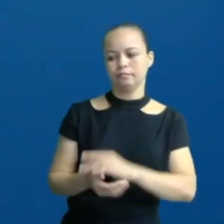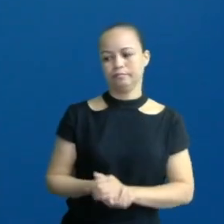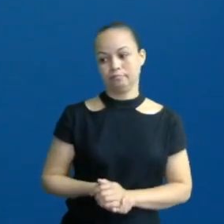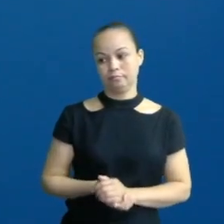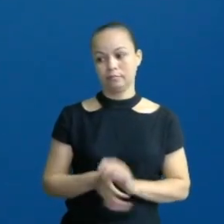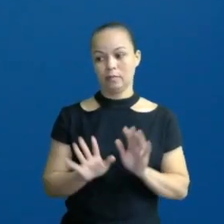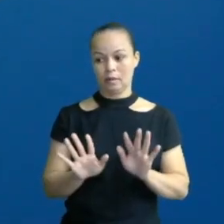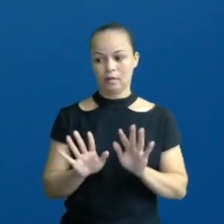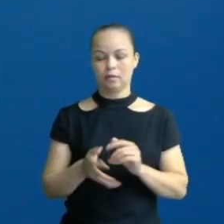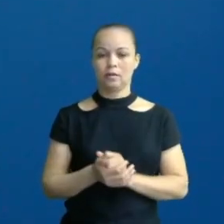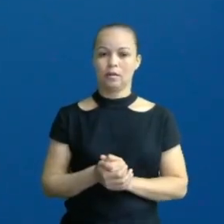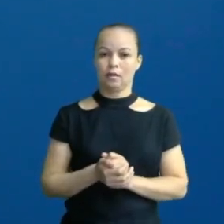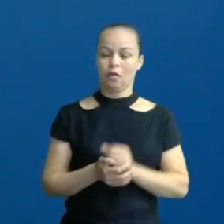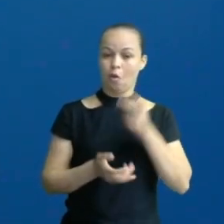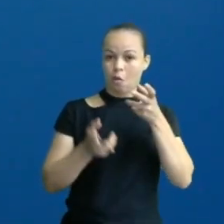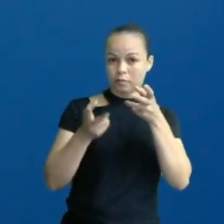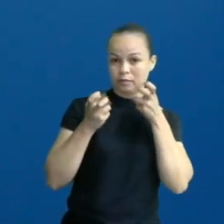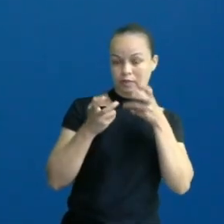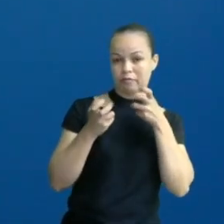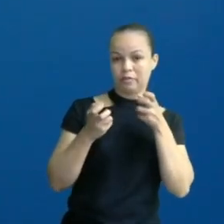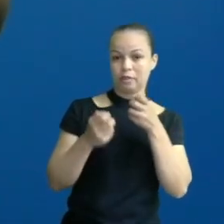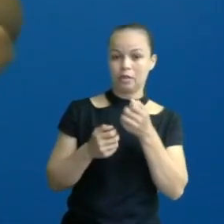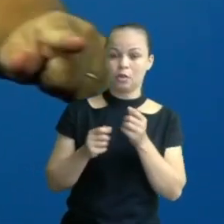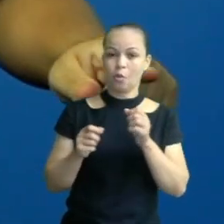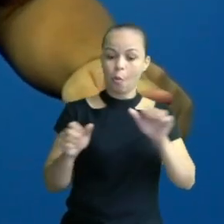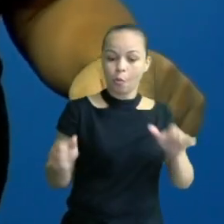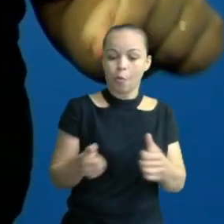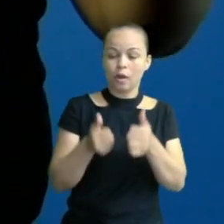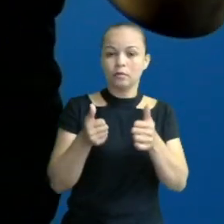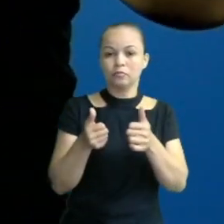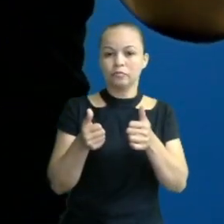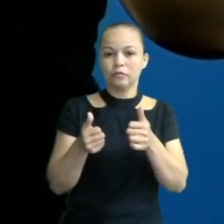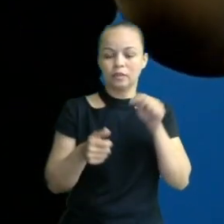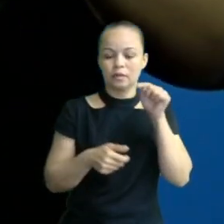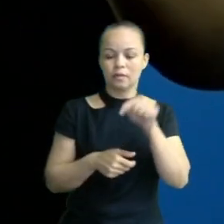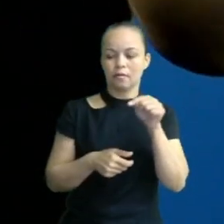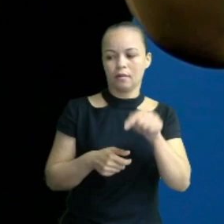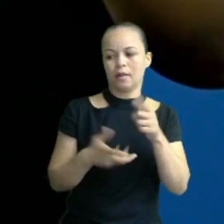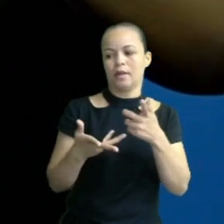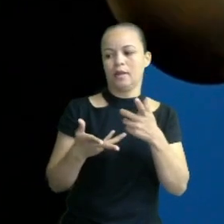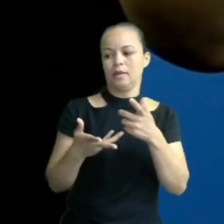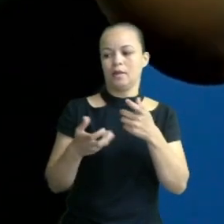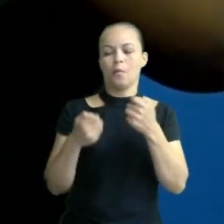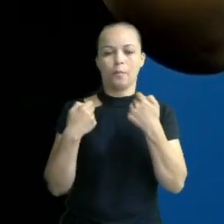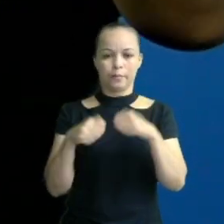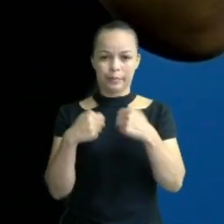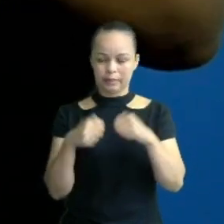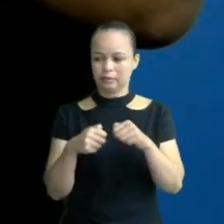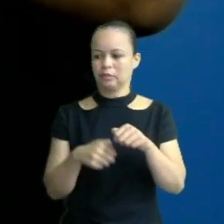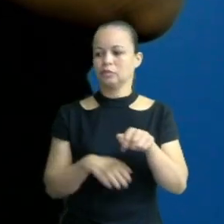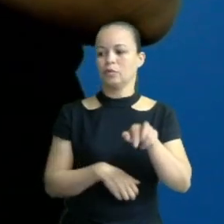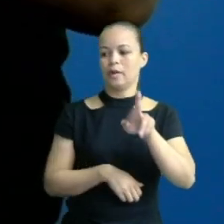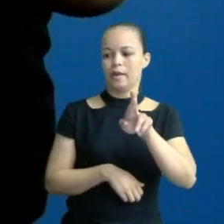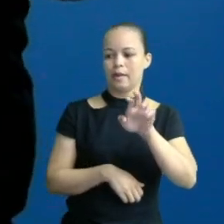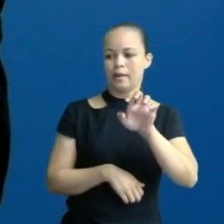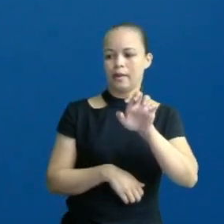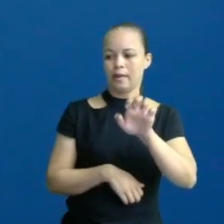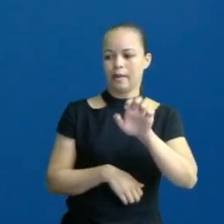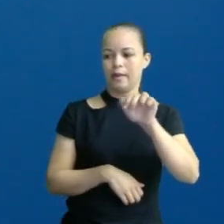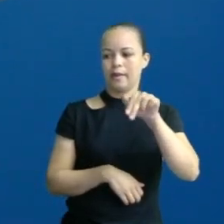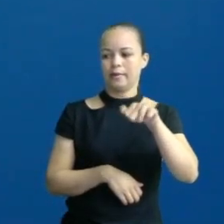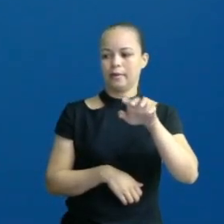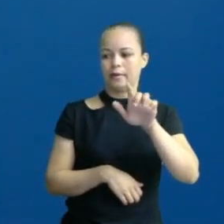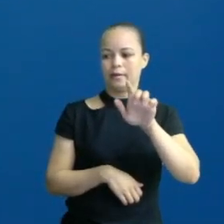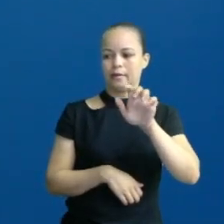a ver que eu qualifiquei. E se eu qualificar, eu irei ter de crasear. Vê